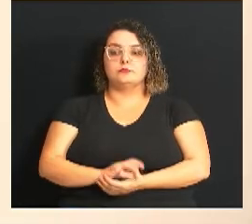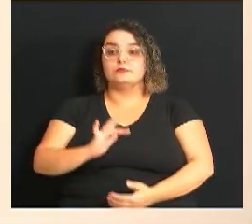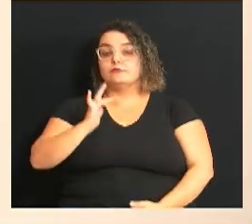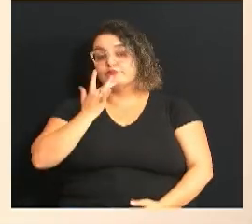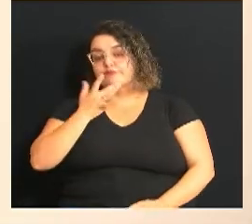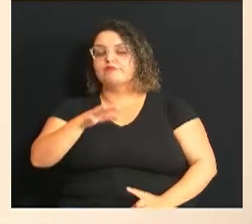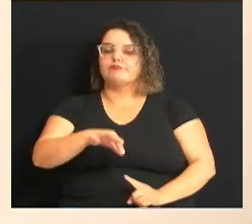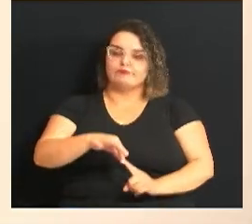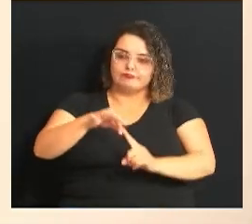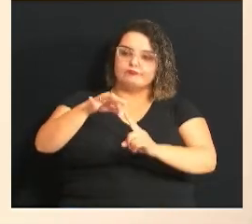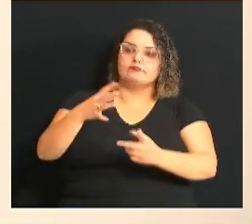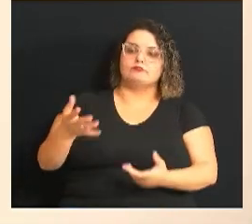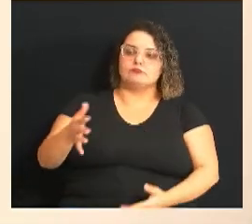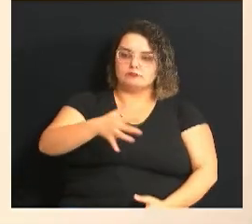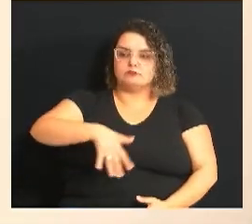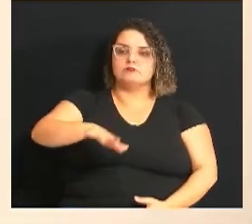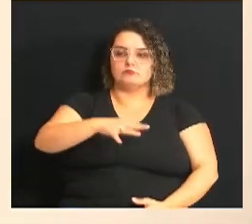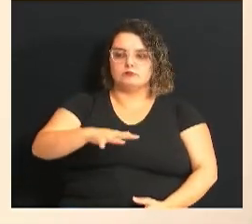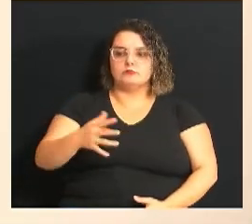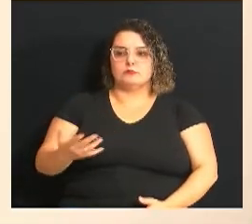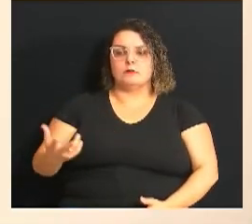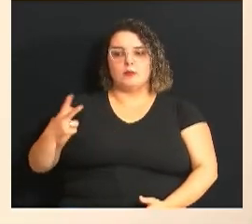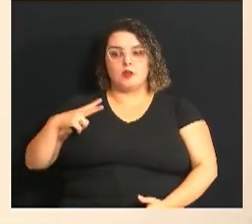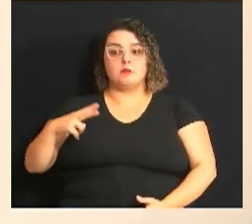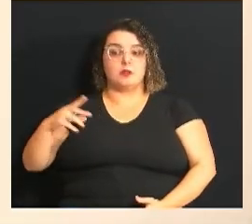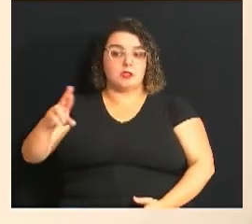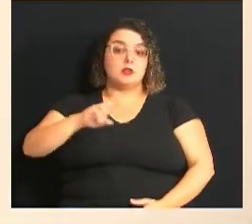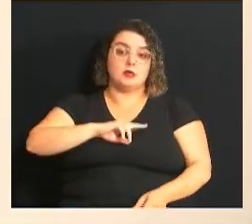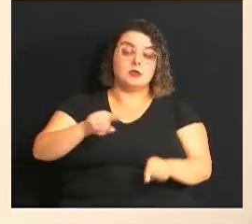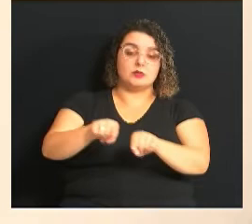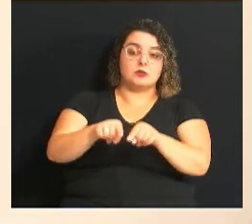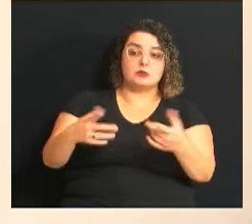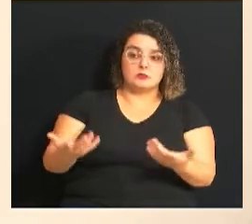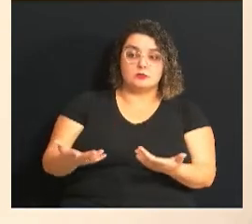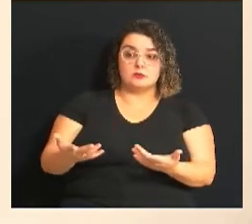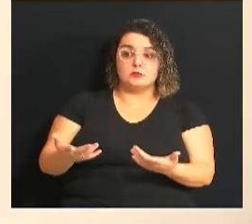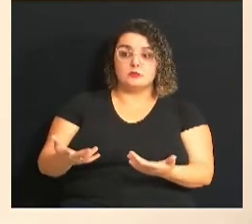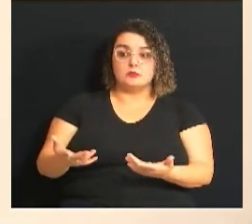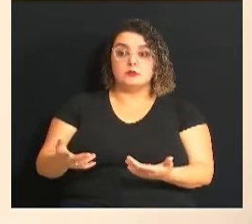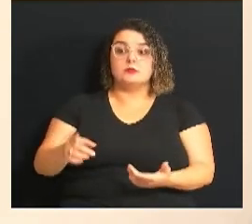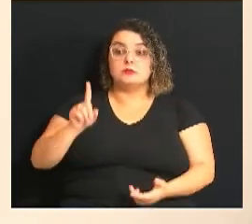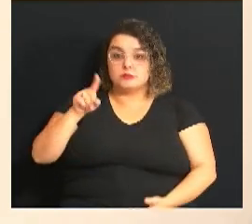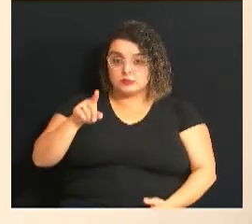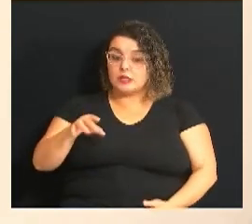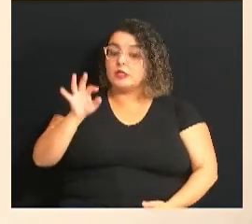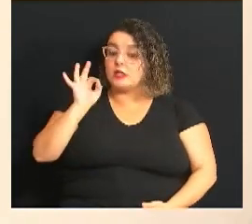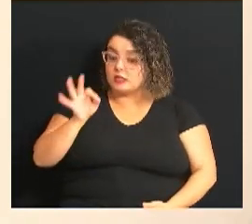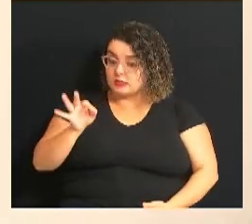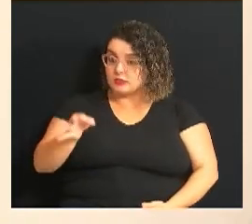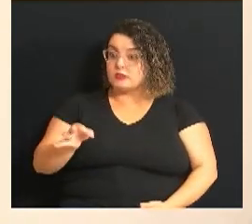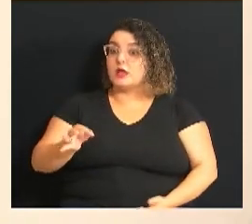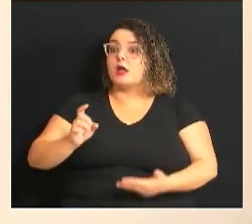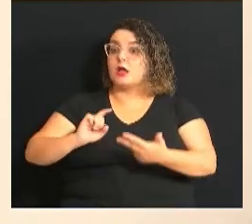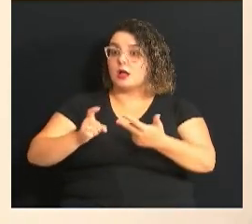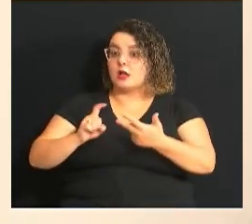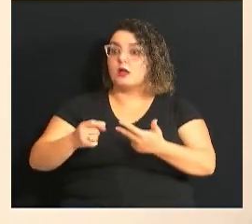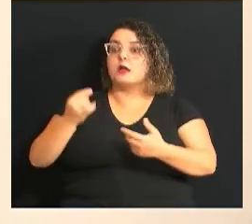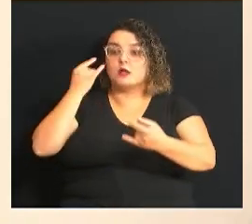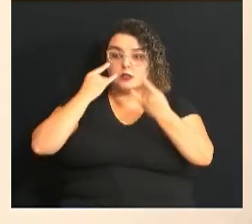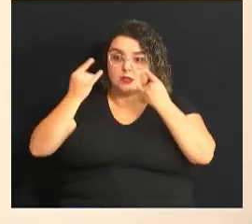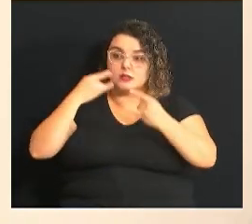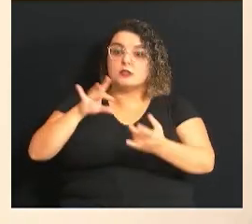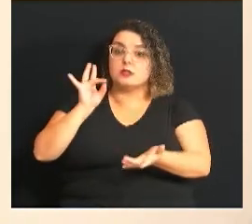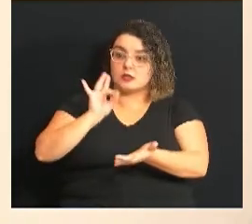privadas religiosas. Então, a gente quer saber se de fato está no radar do Executivo esse interesse mesmo,